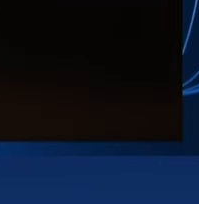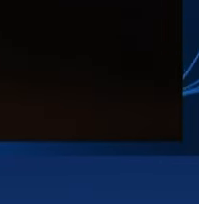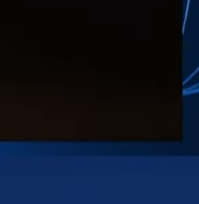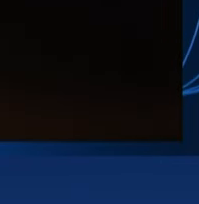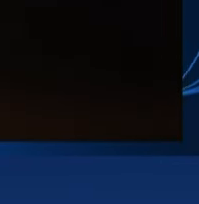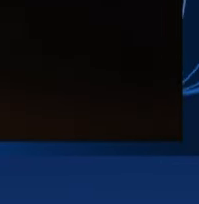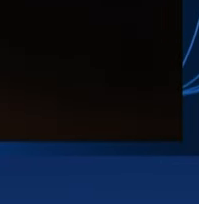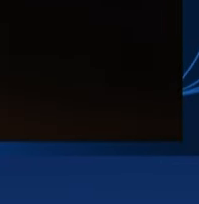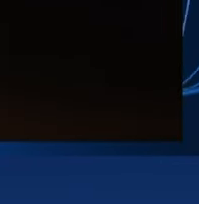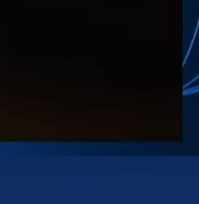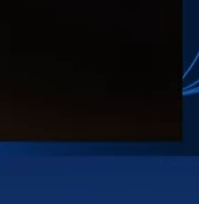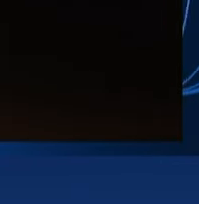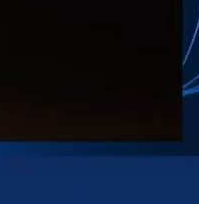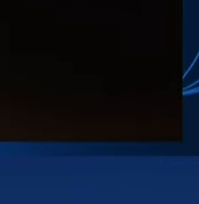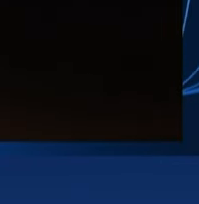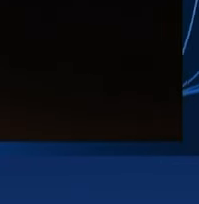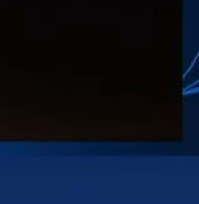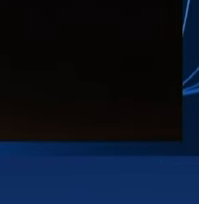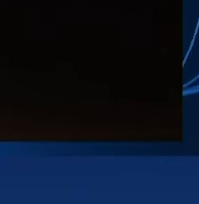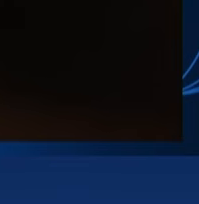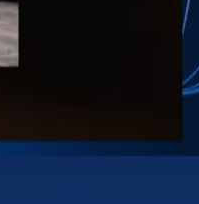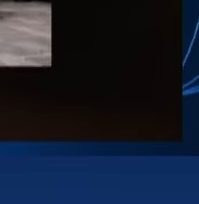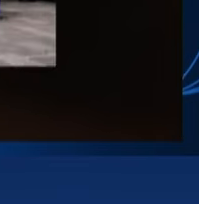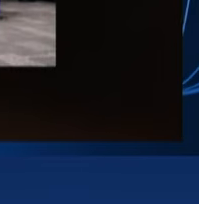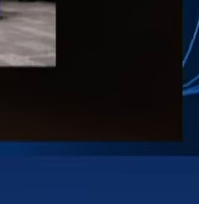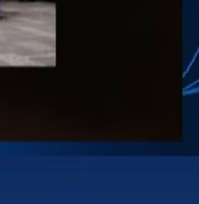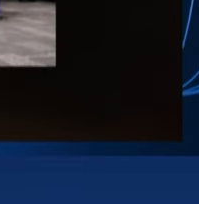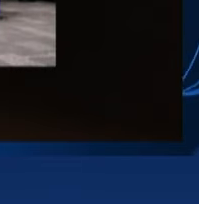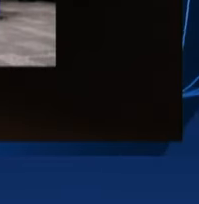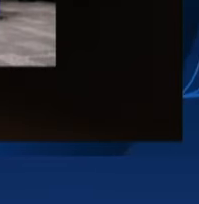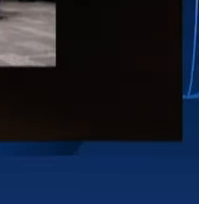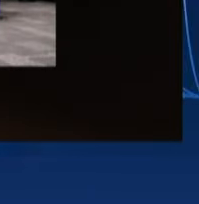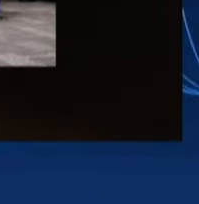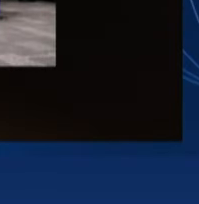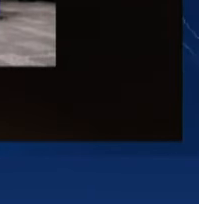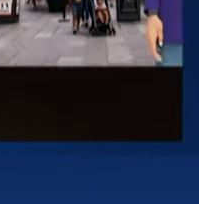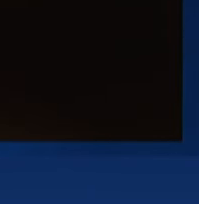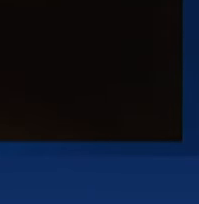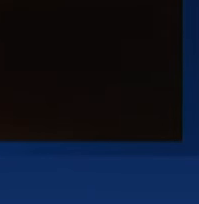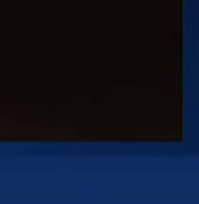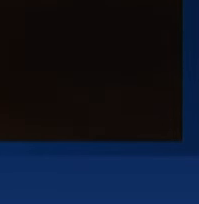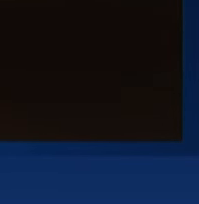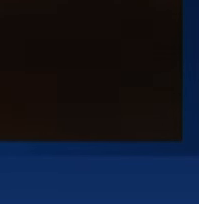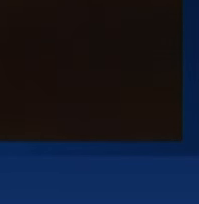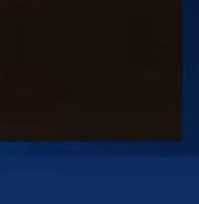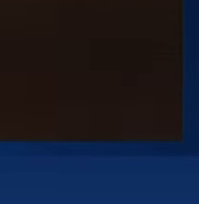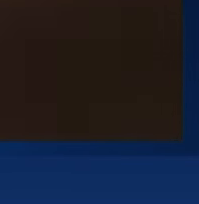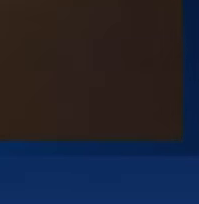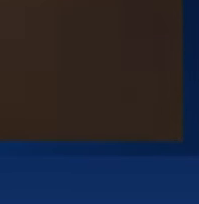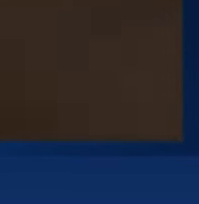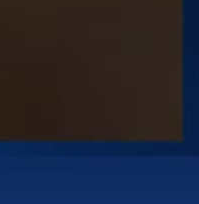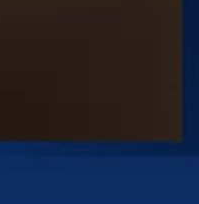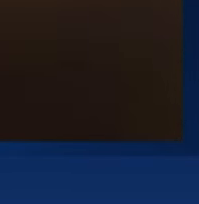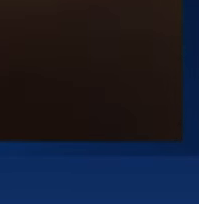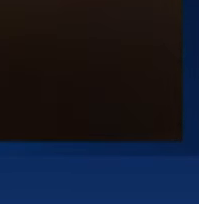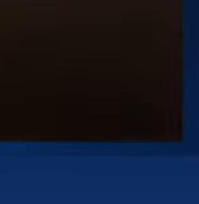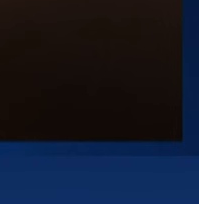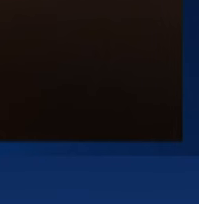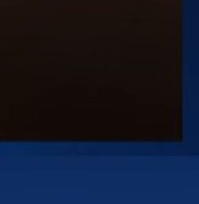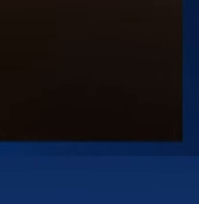capa da revista vogg e da L apareceu na Times Square e foi entrevistada pela Gabi uma das